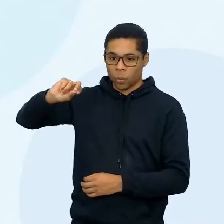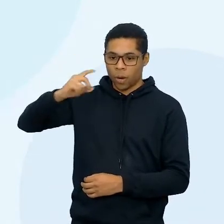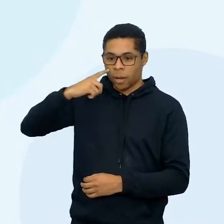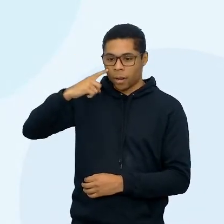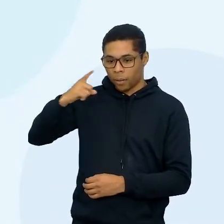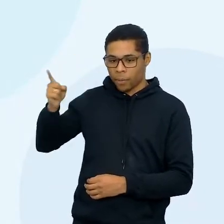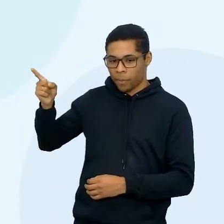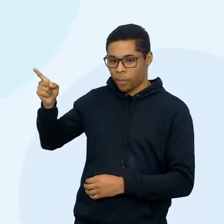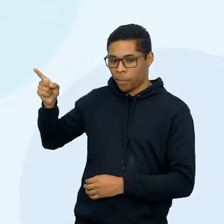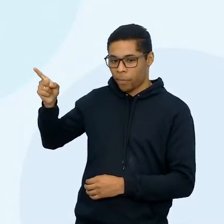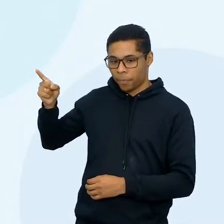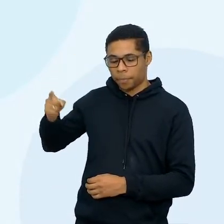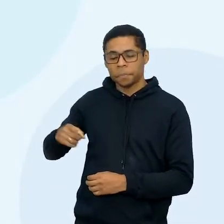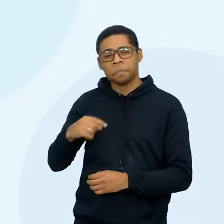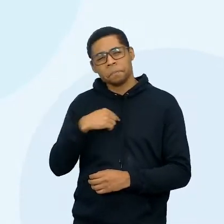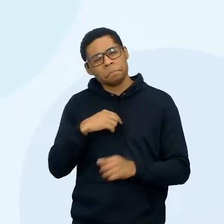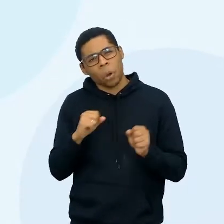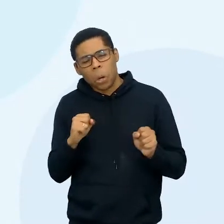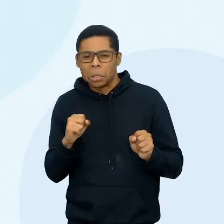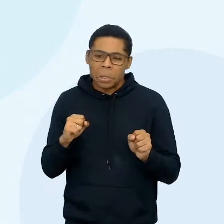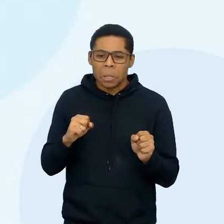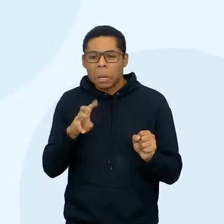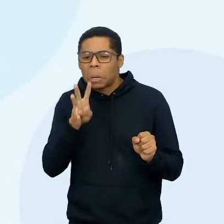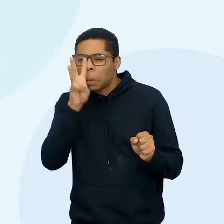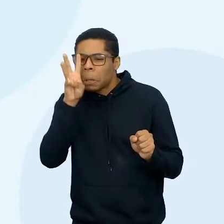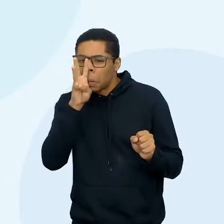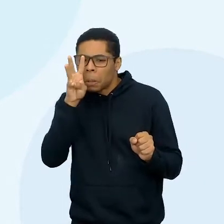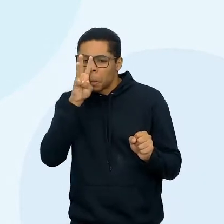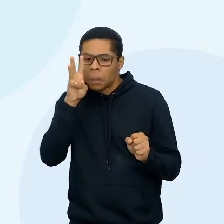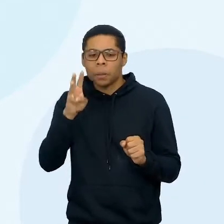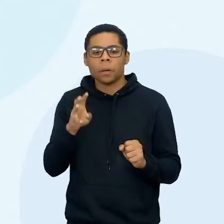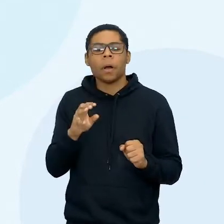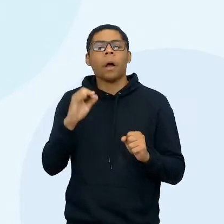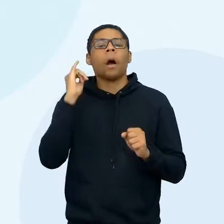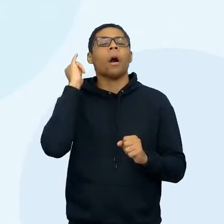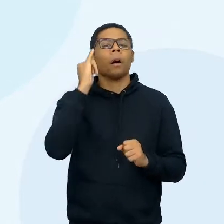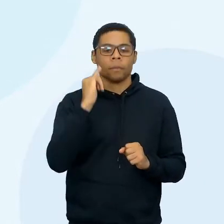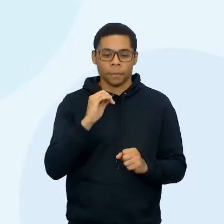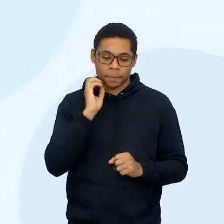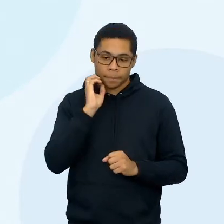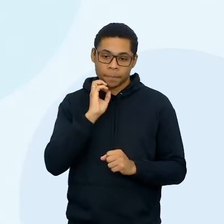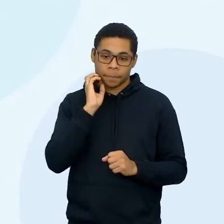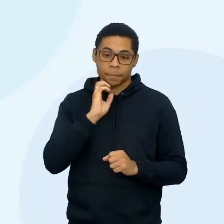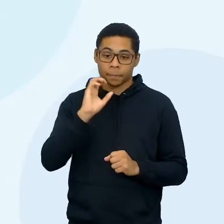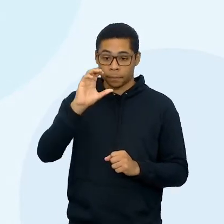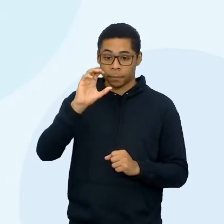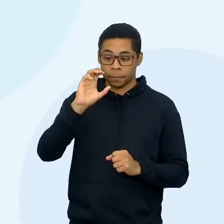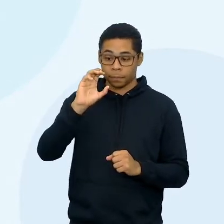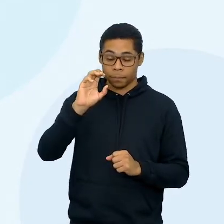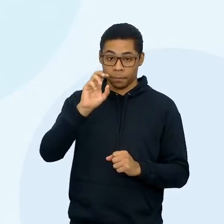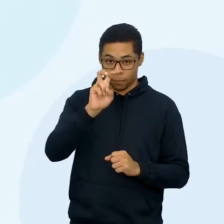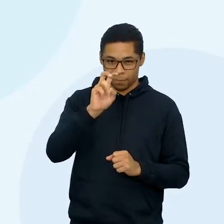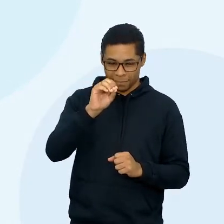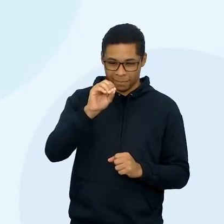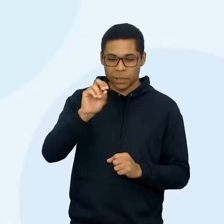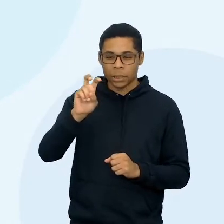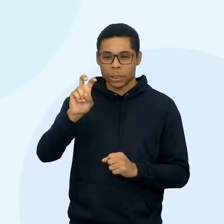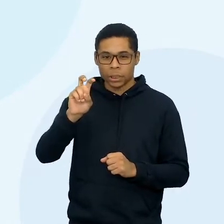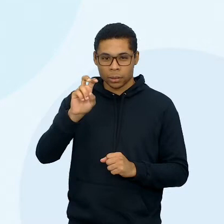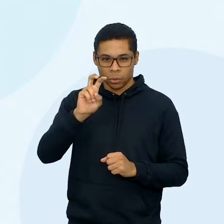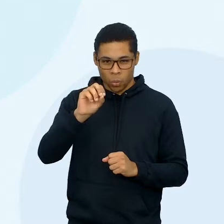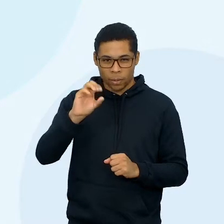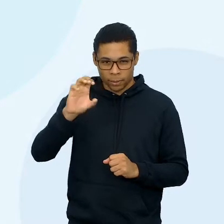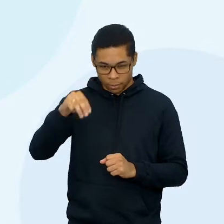Eu posso aqui arriscar te dizer que 50 centímetros no nosso